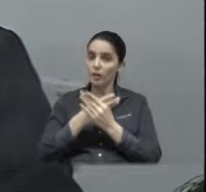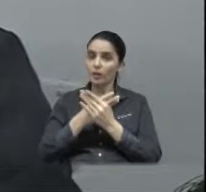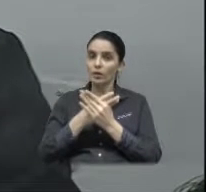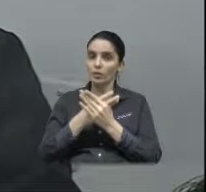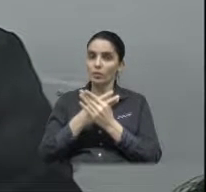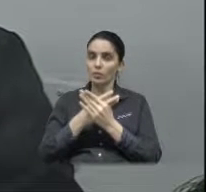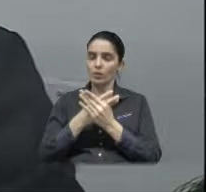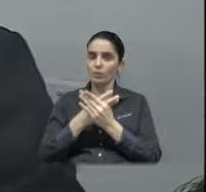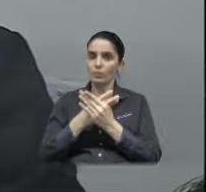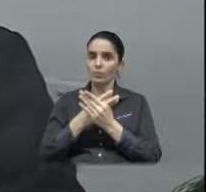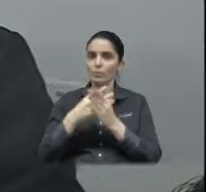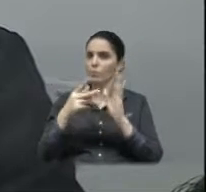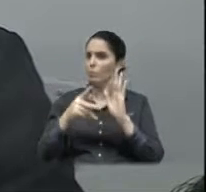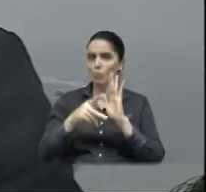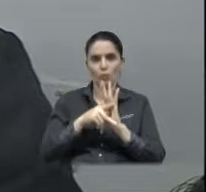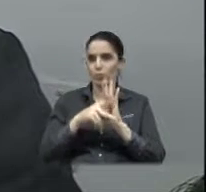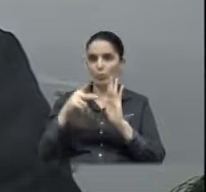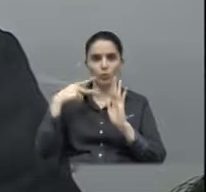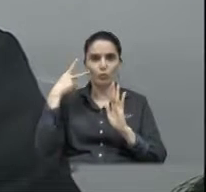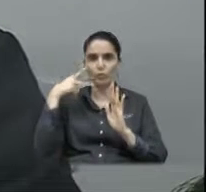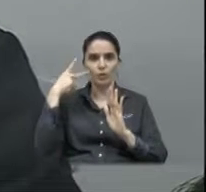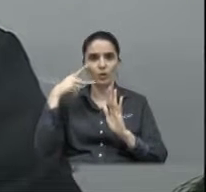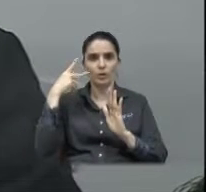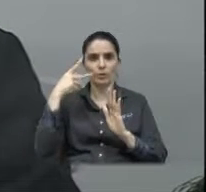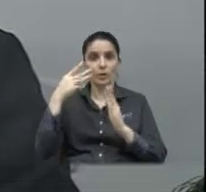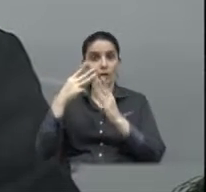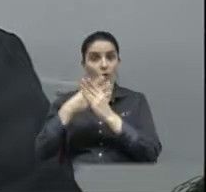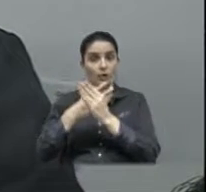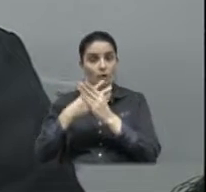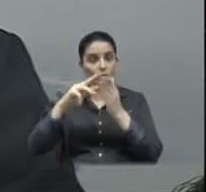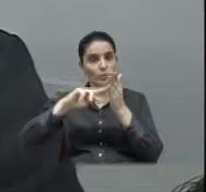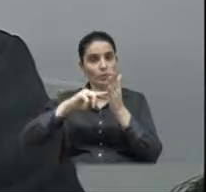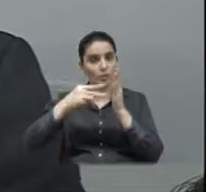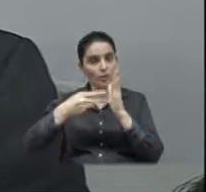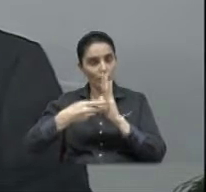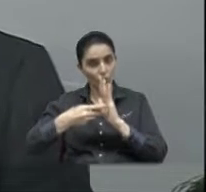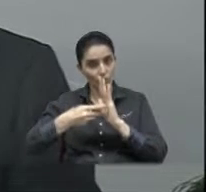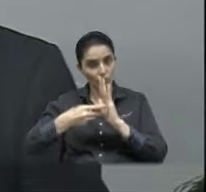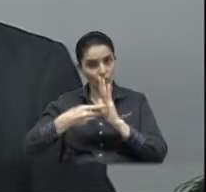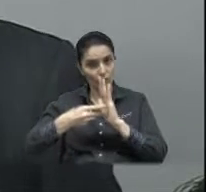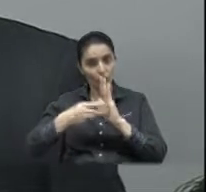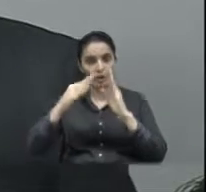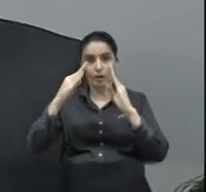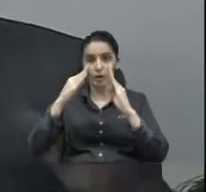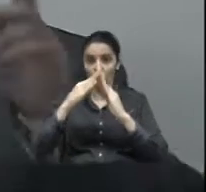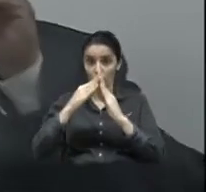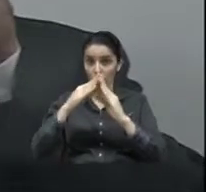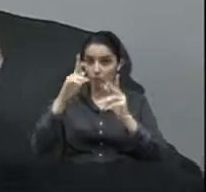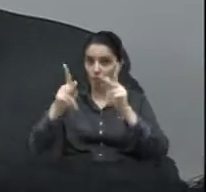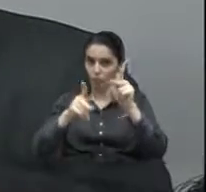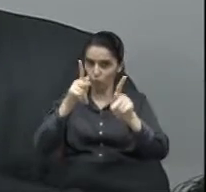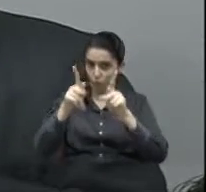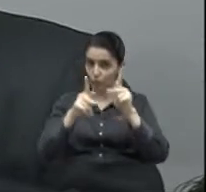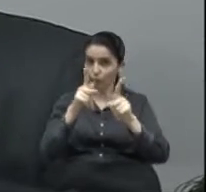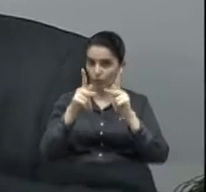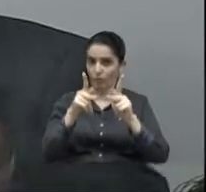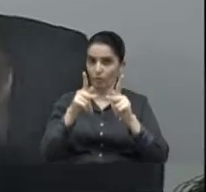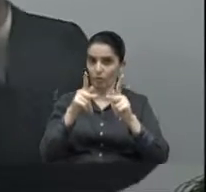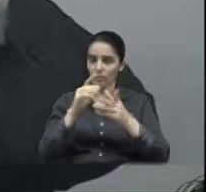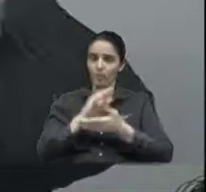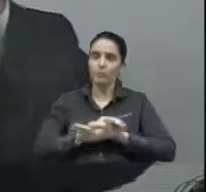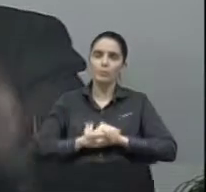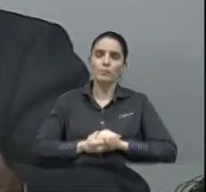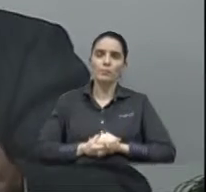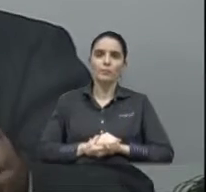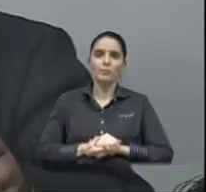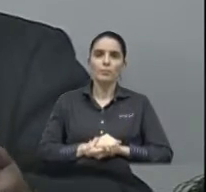não é nossa, essa casa é do povo. E é para o povo que nós temos que fazer. E realmente pensar. E